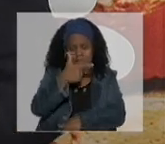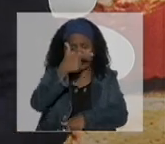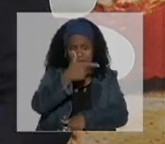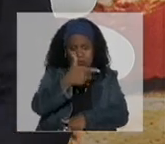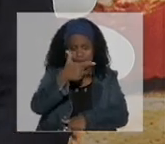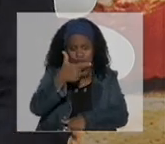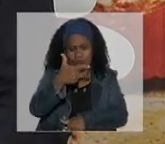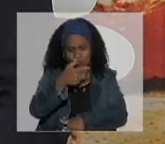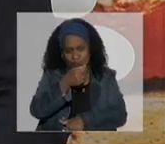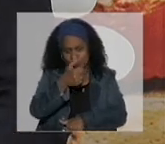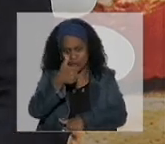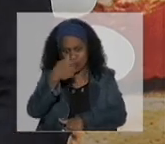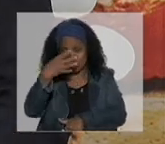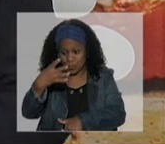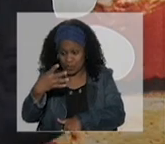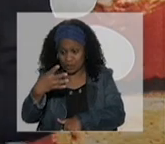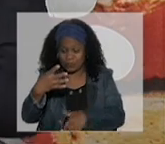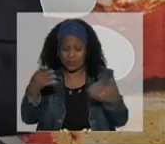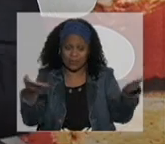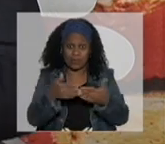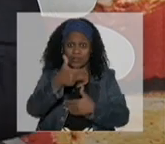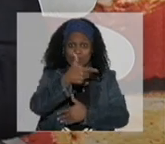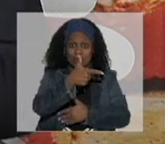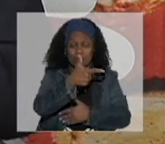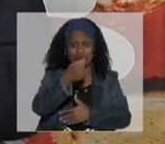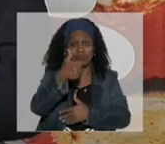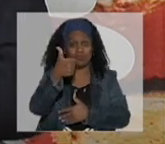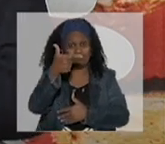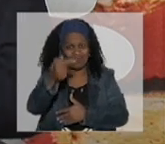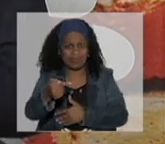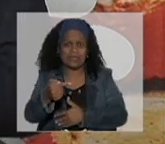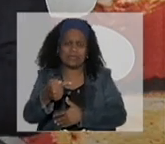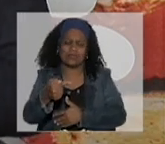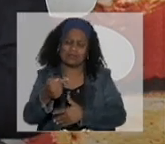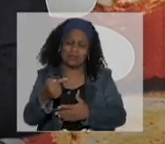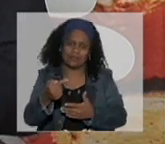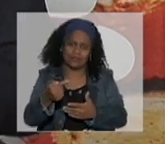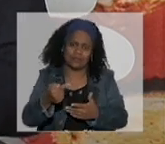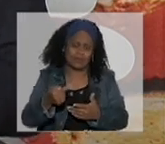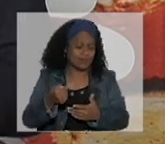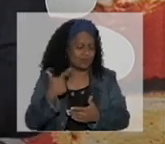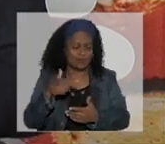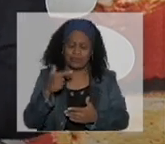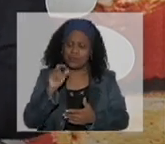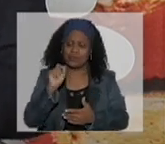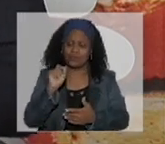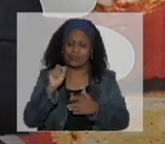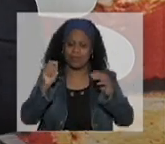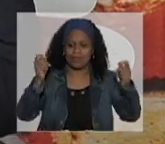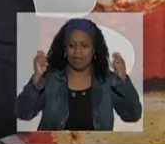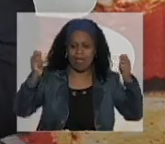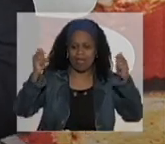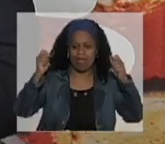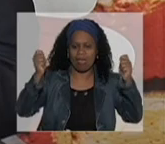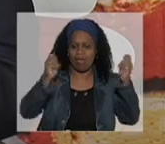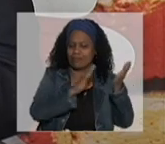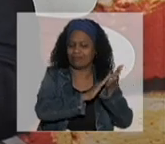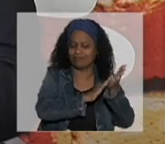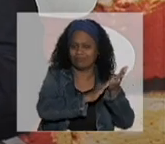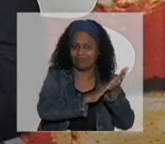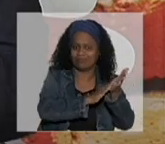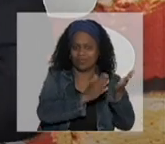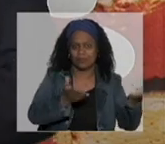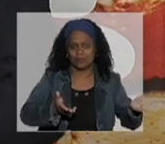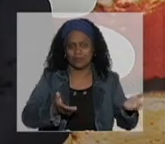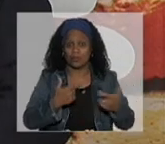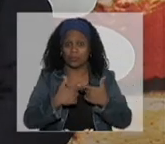como você falou, saiu do mapa, e mesmo que não tivéssemos, digamos, grande coisa a comemorar, porque tinha ainda 3%